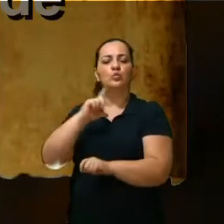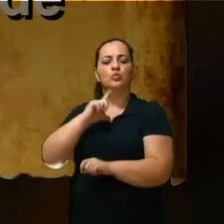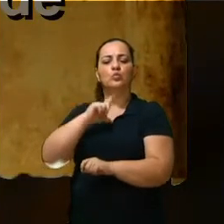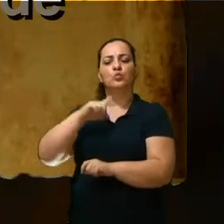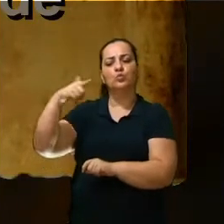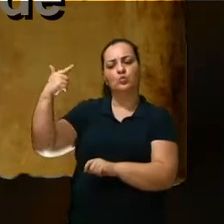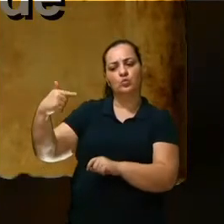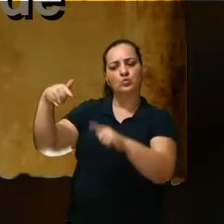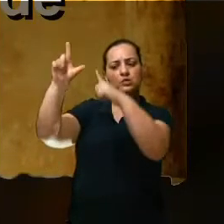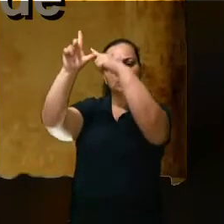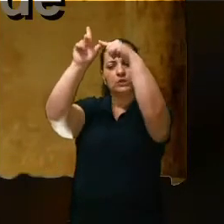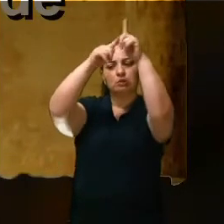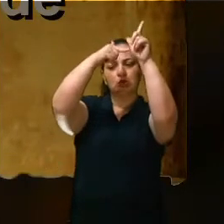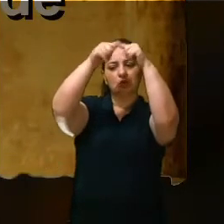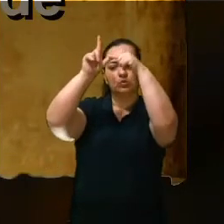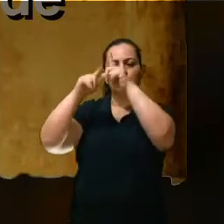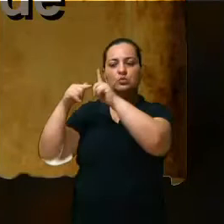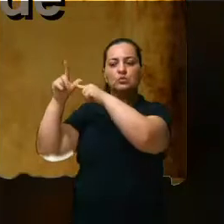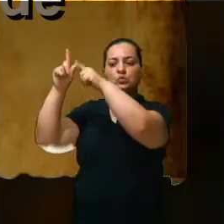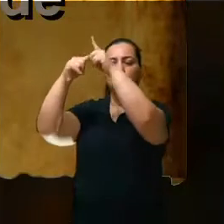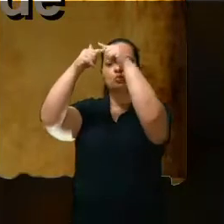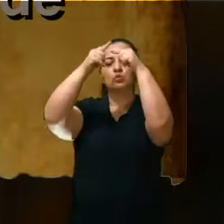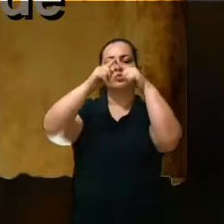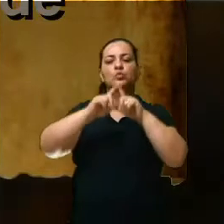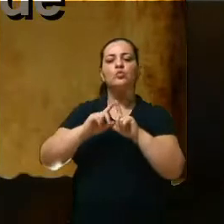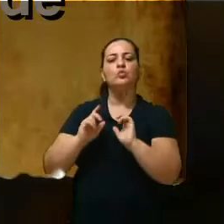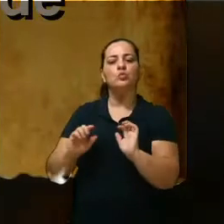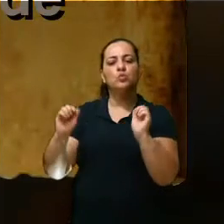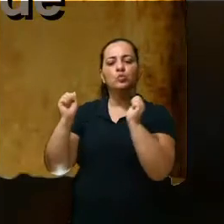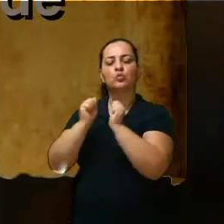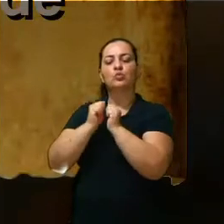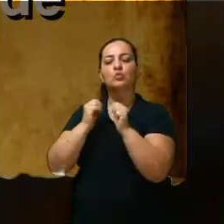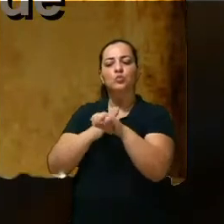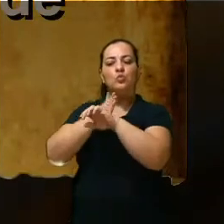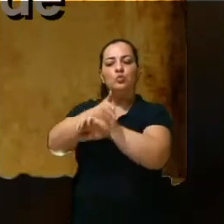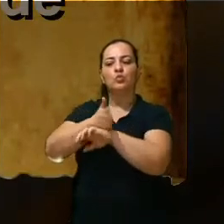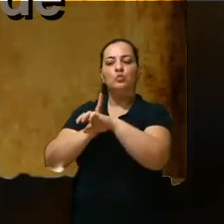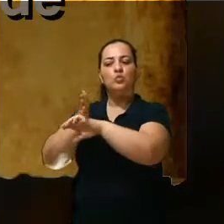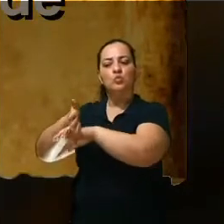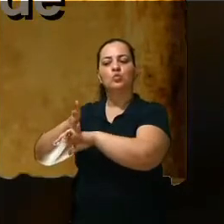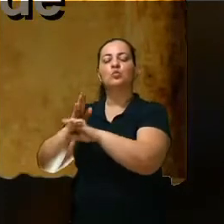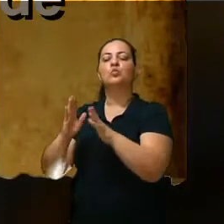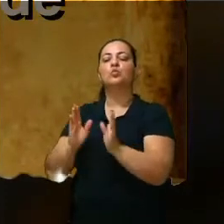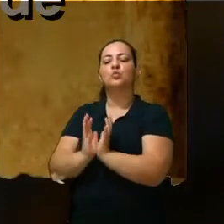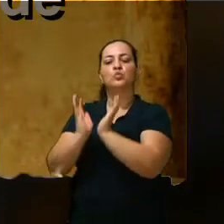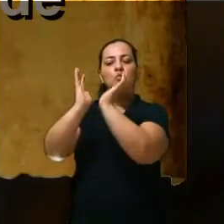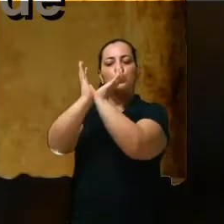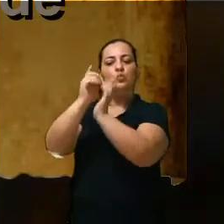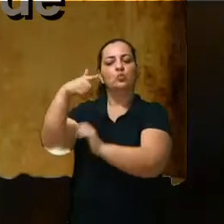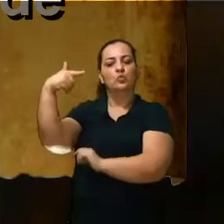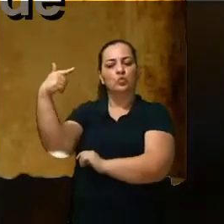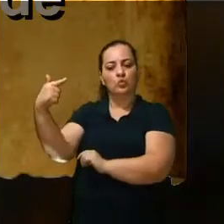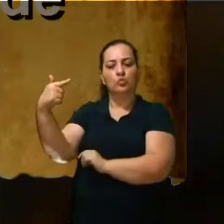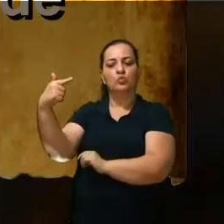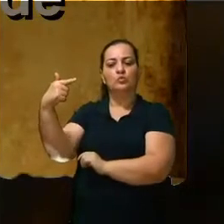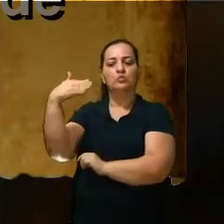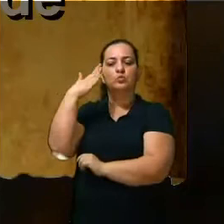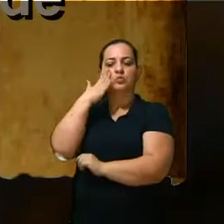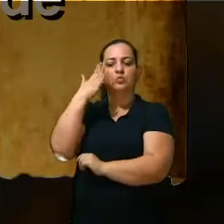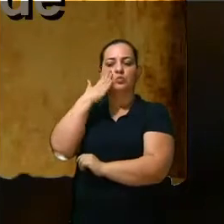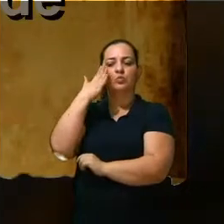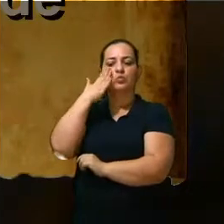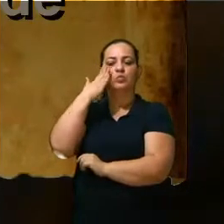Estrelas O que anda no meio dos Sete Castiçais de Ouro É eu sei as tuas obras